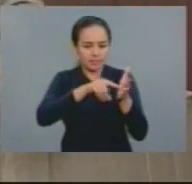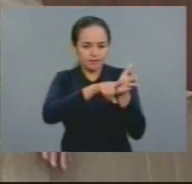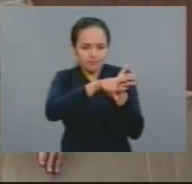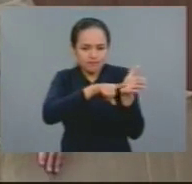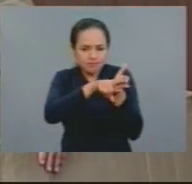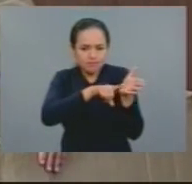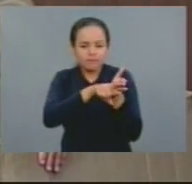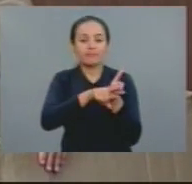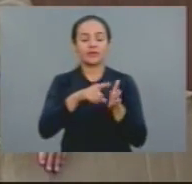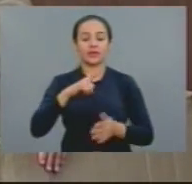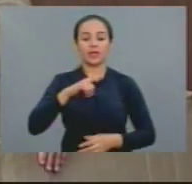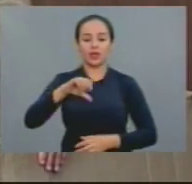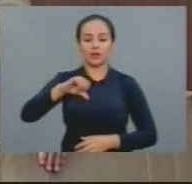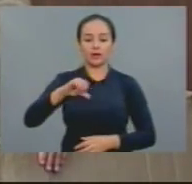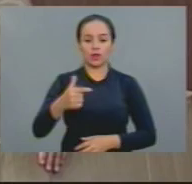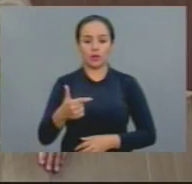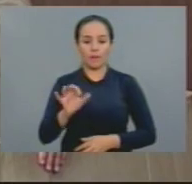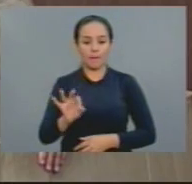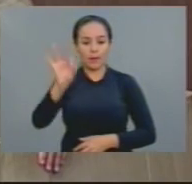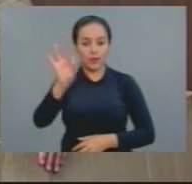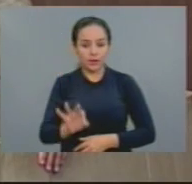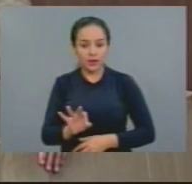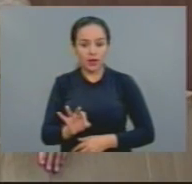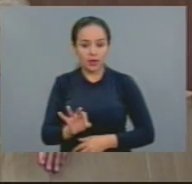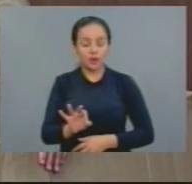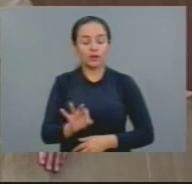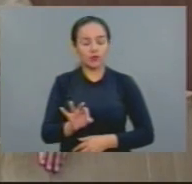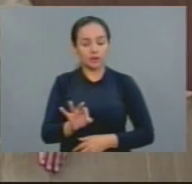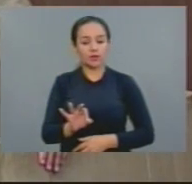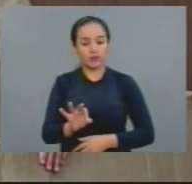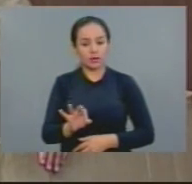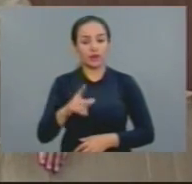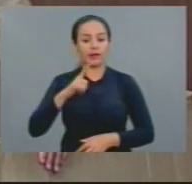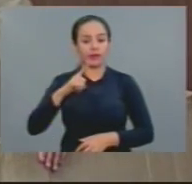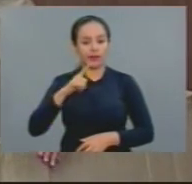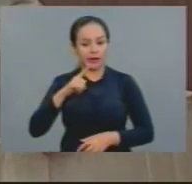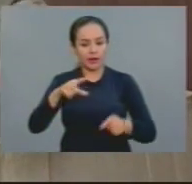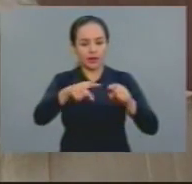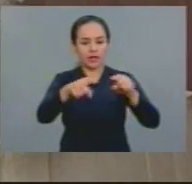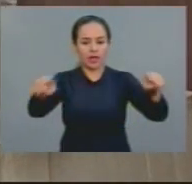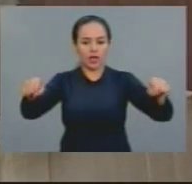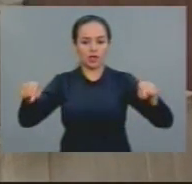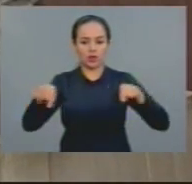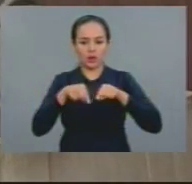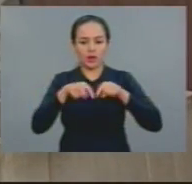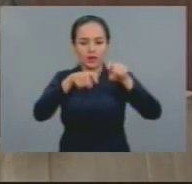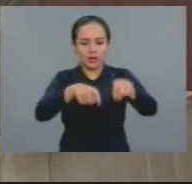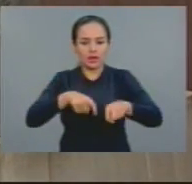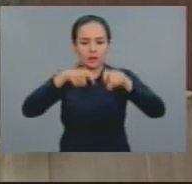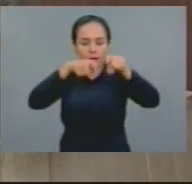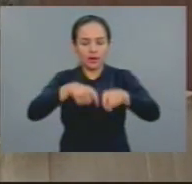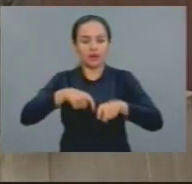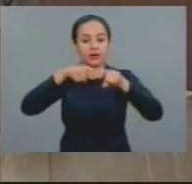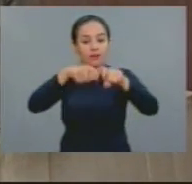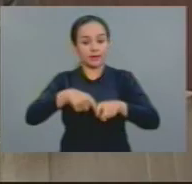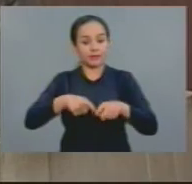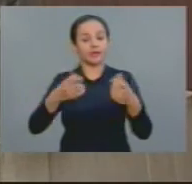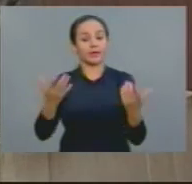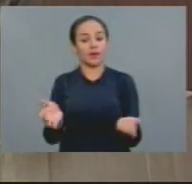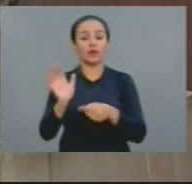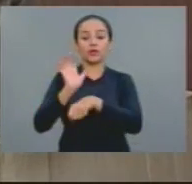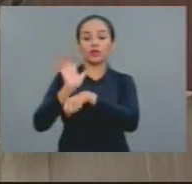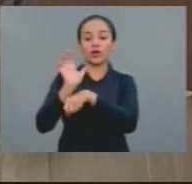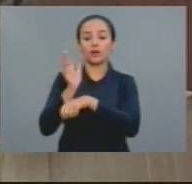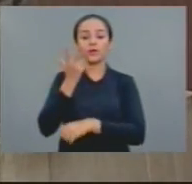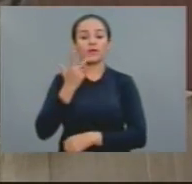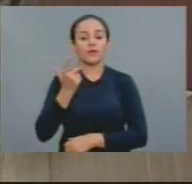somos 92% de território semiárido. E é nas universidades estaduais do Ceará que